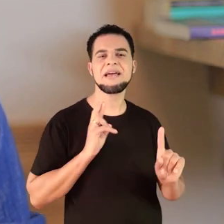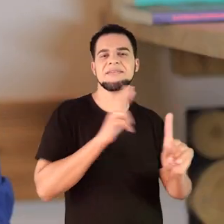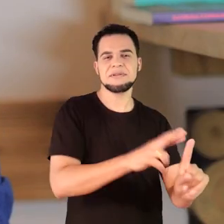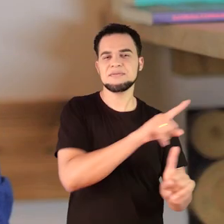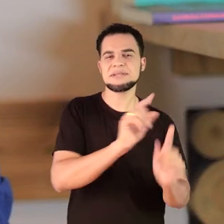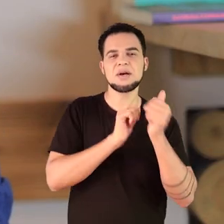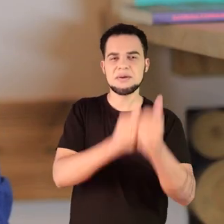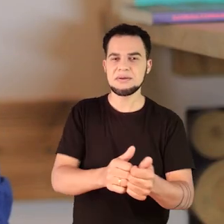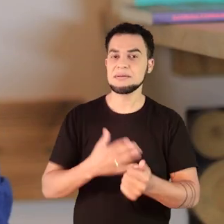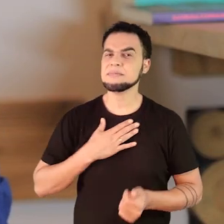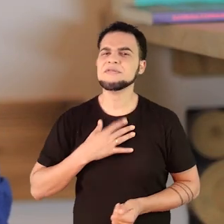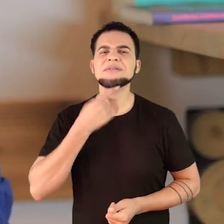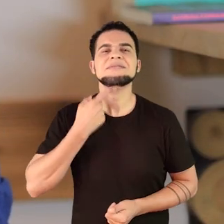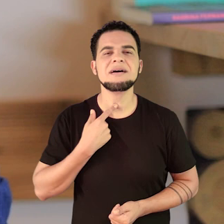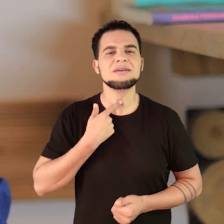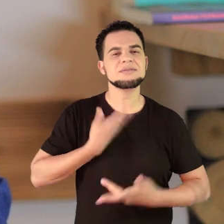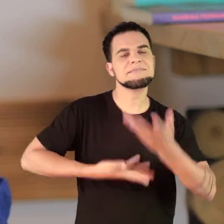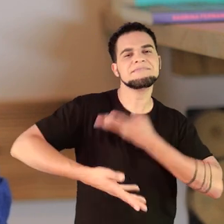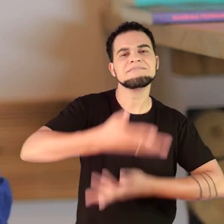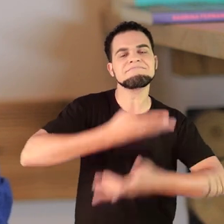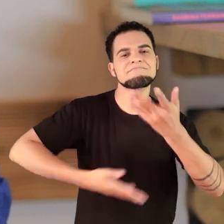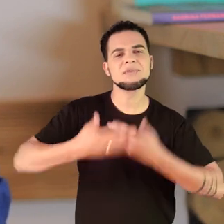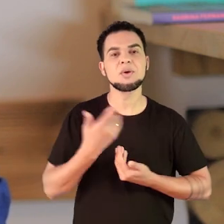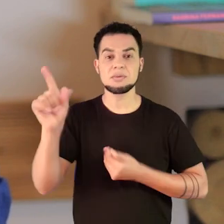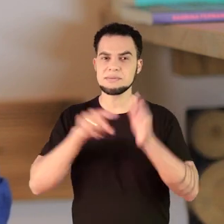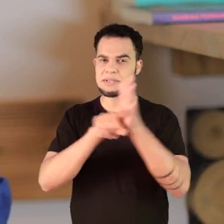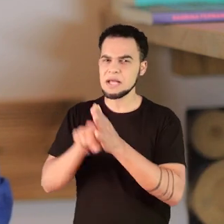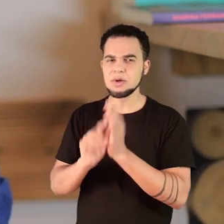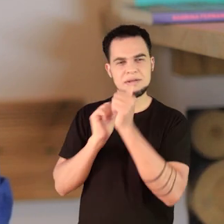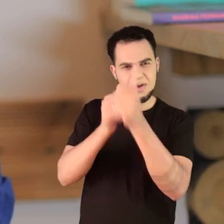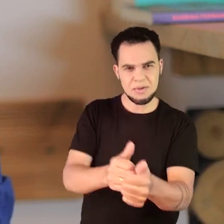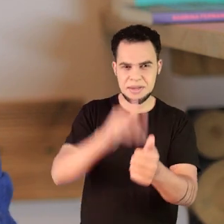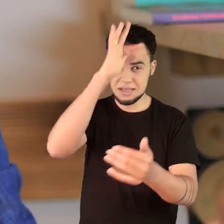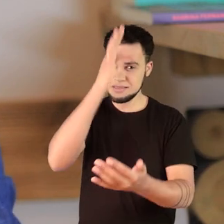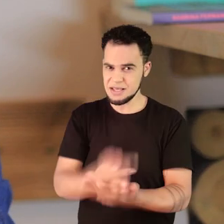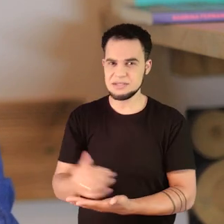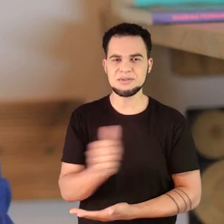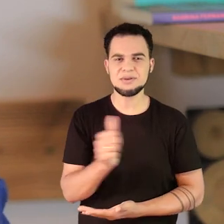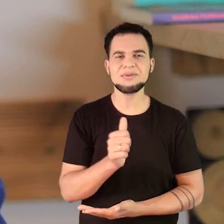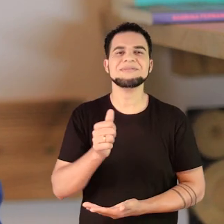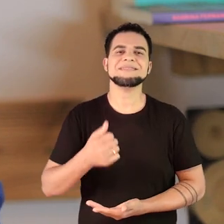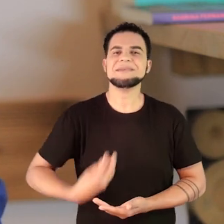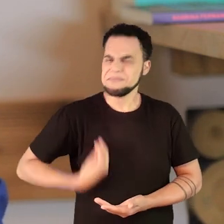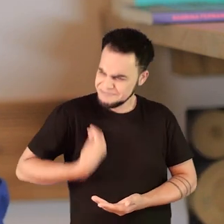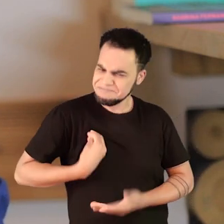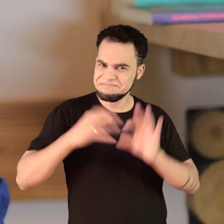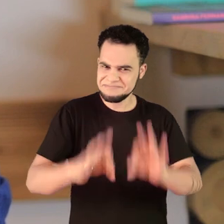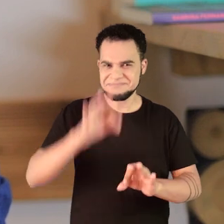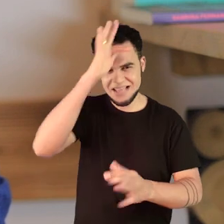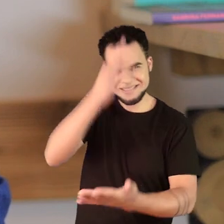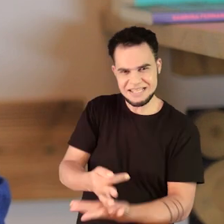acompanharem. Mas a minha vontade de fazer essa troca com outros pesquisadores que acompanham o Tese 11, que são parte da comunidade do Tese